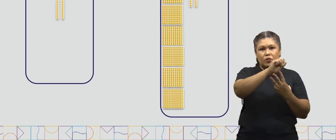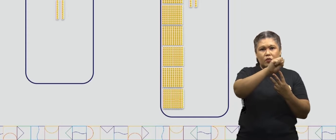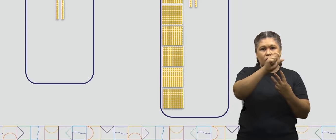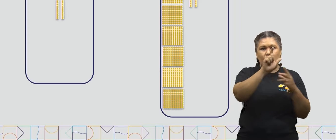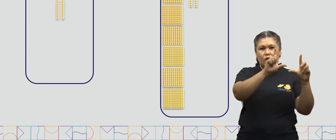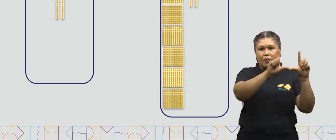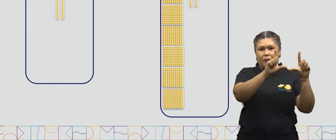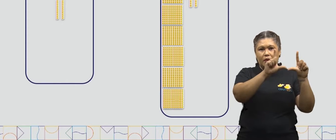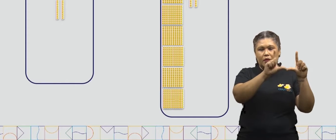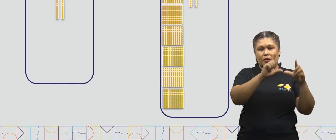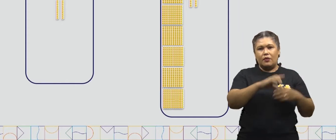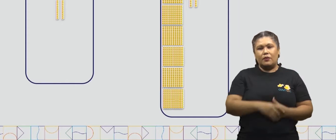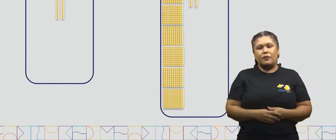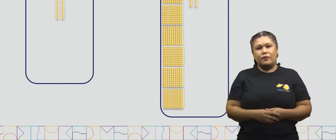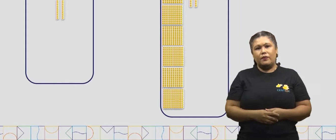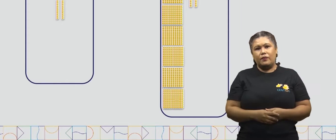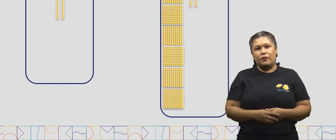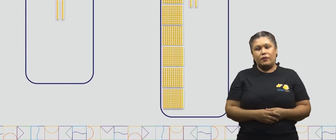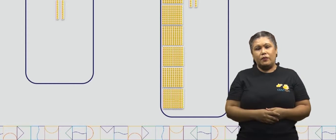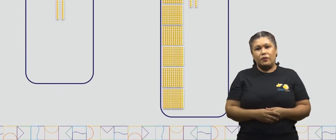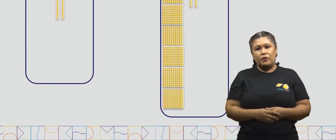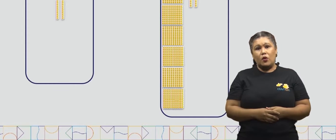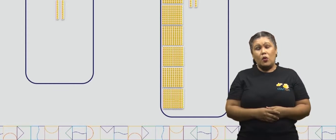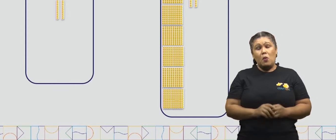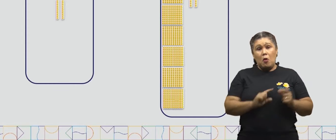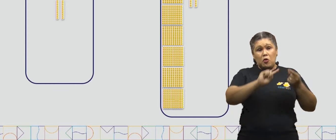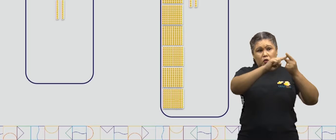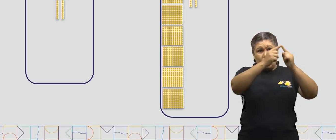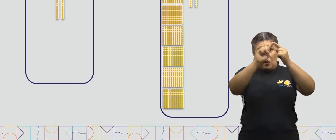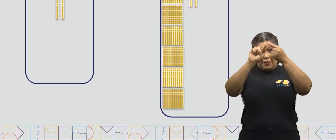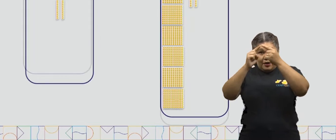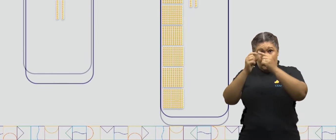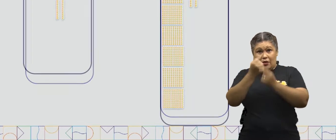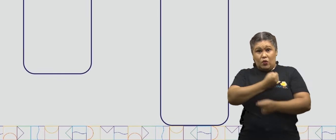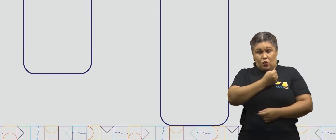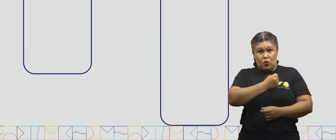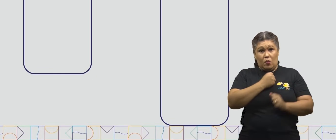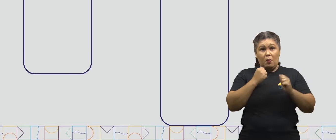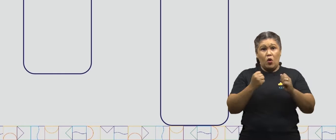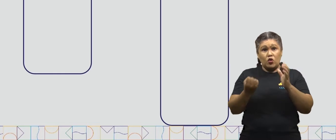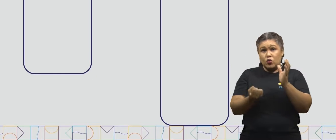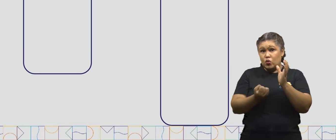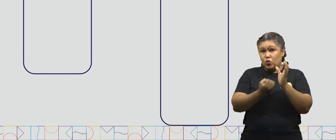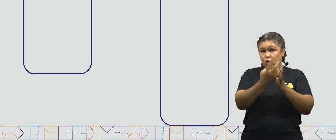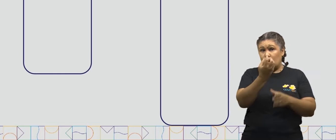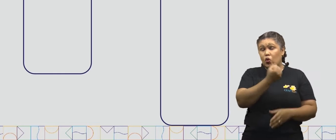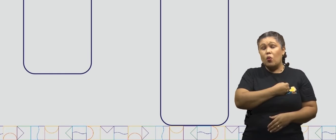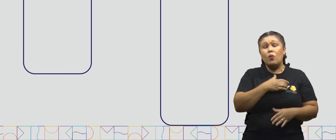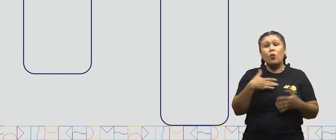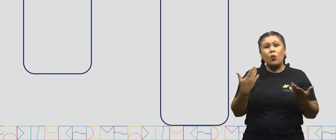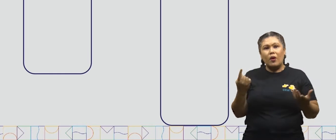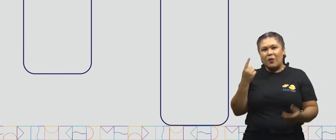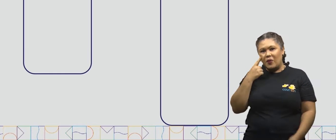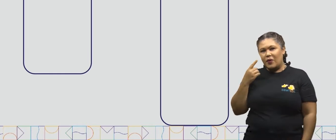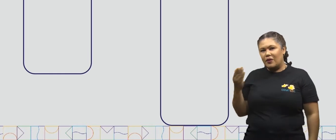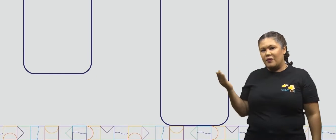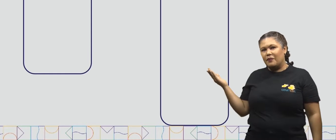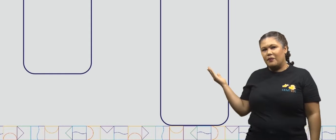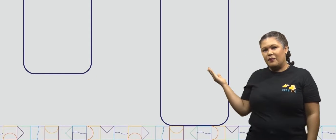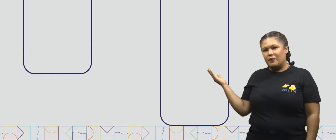8 placas. Outra combinação que nós podemos fazer é o número